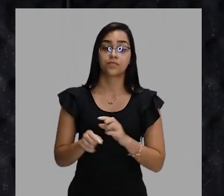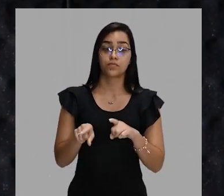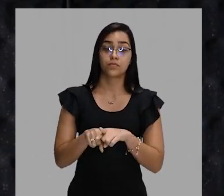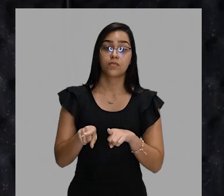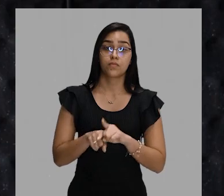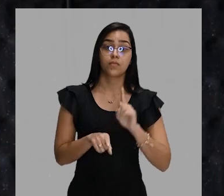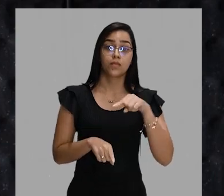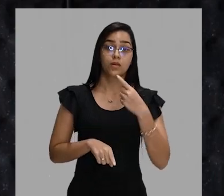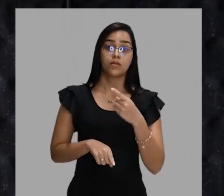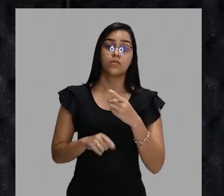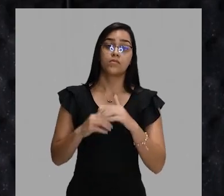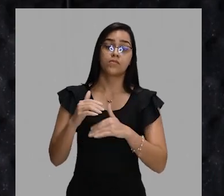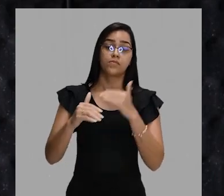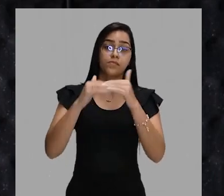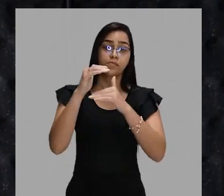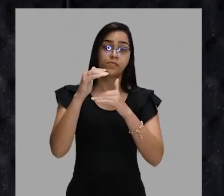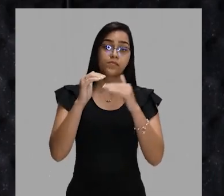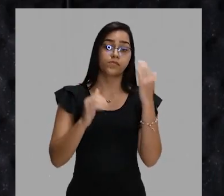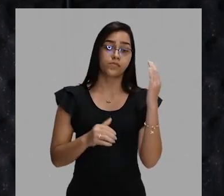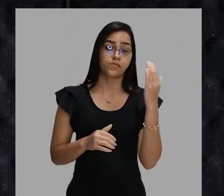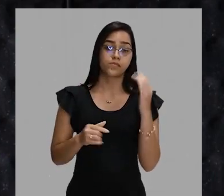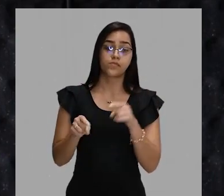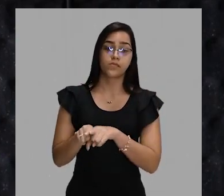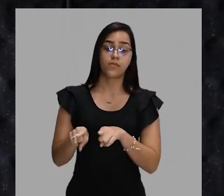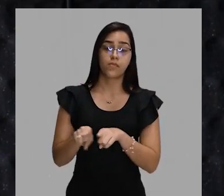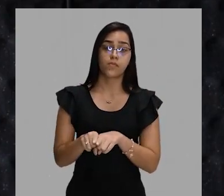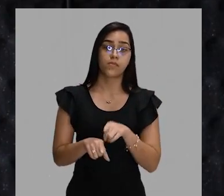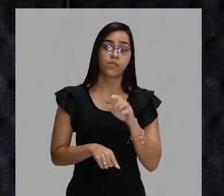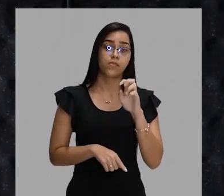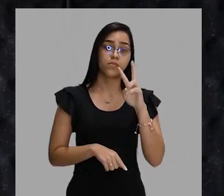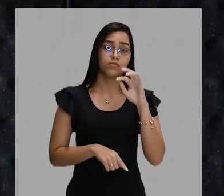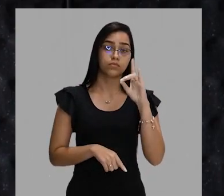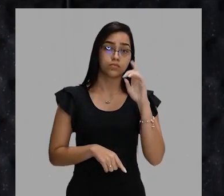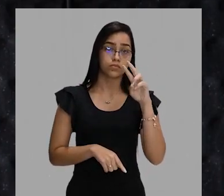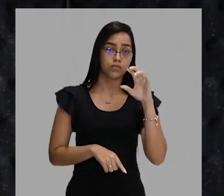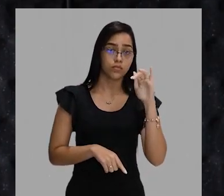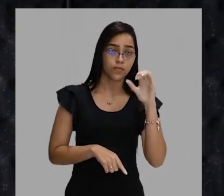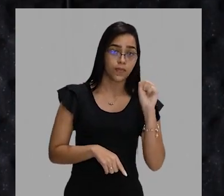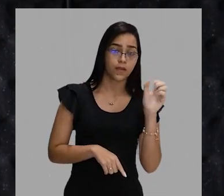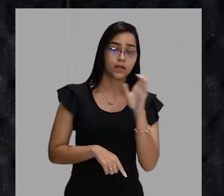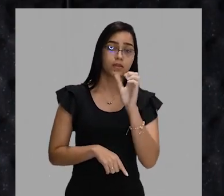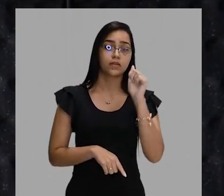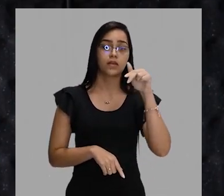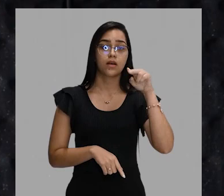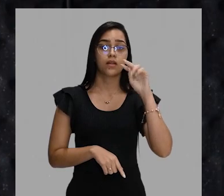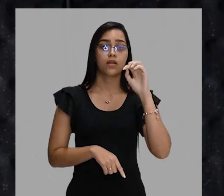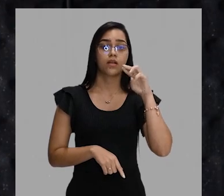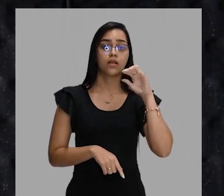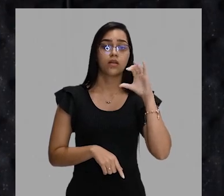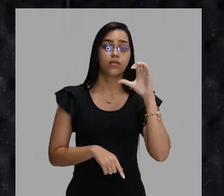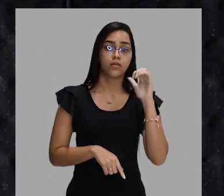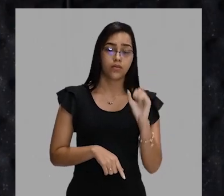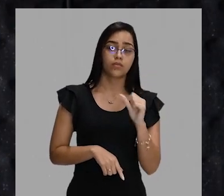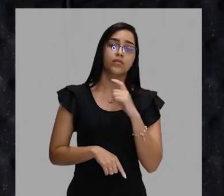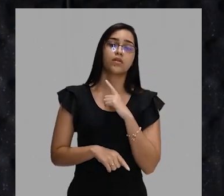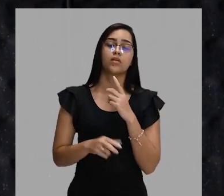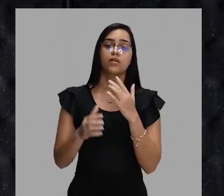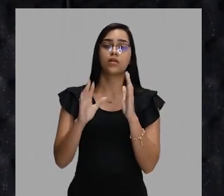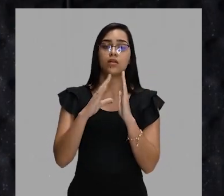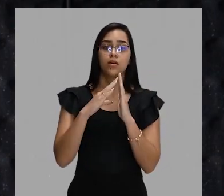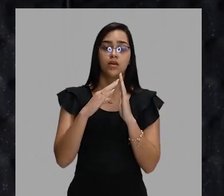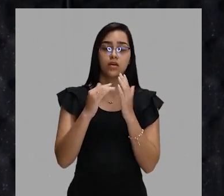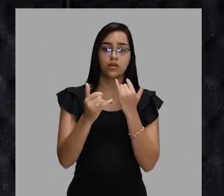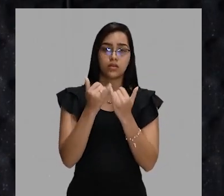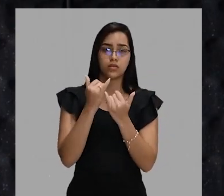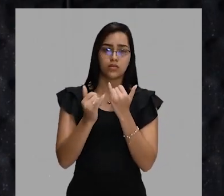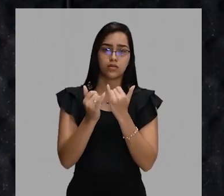Outra evidência da evolução, segundo a ciência, seria as evidências anatômicas, né? As semelhanças que existem